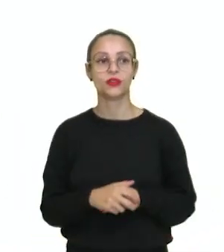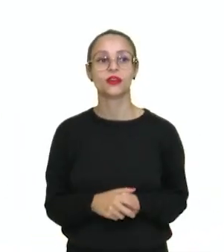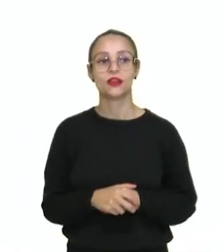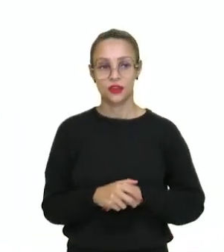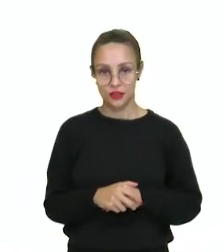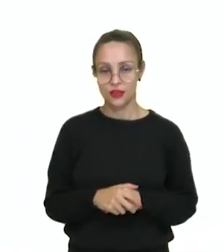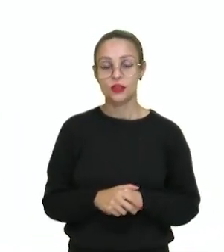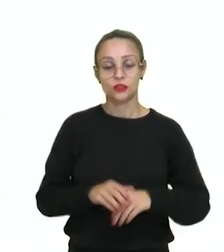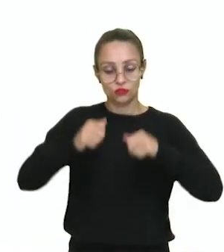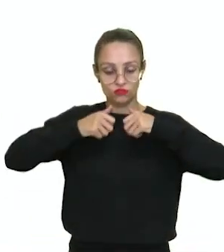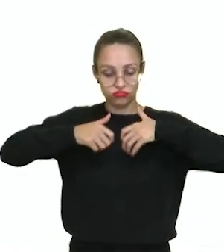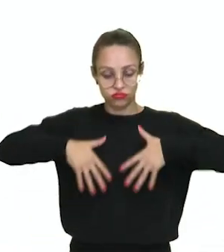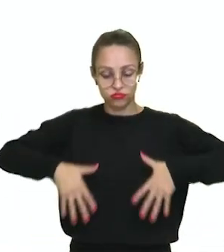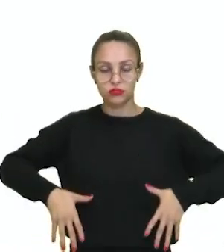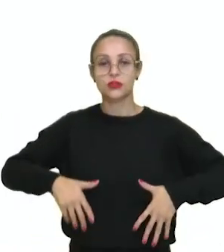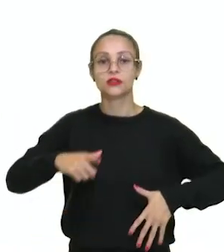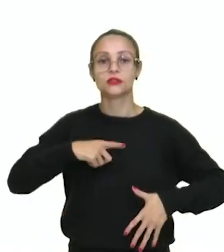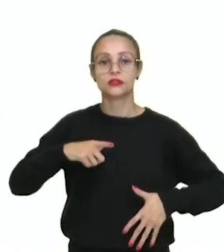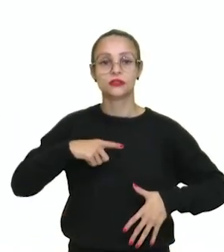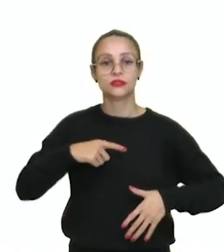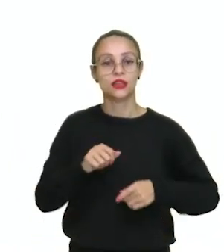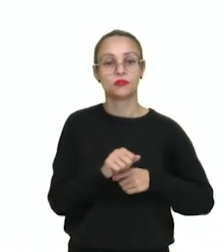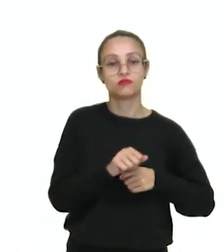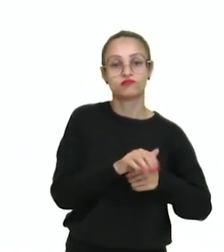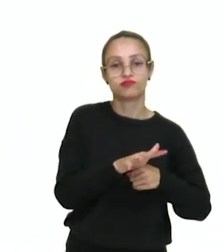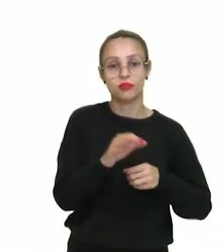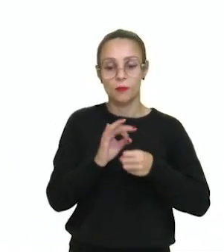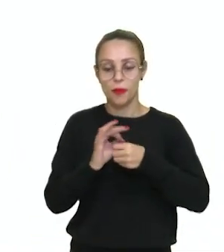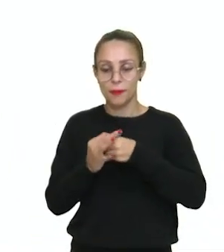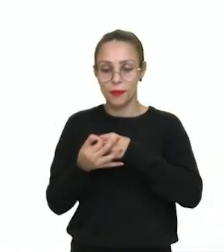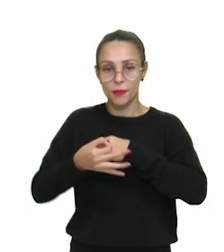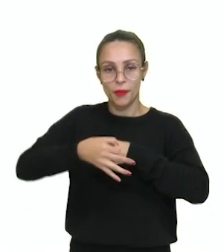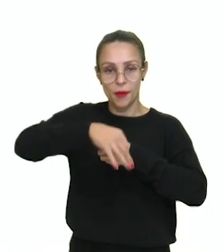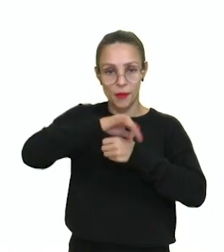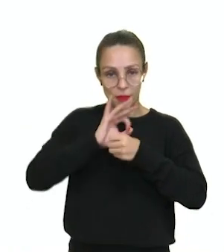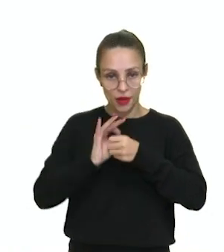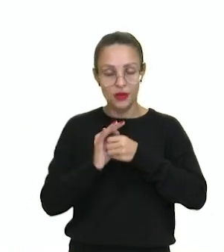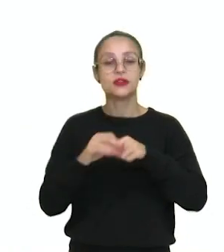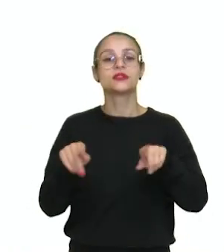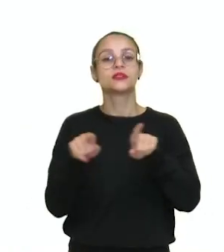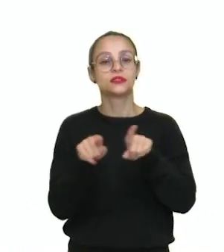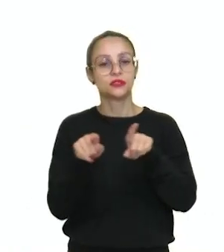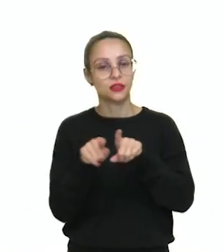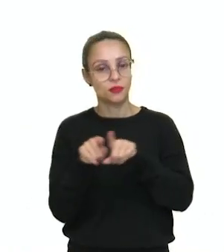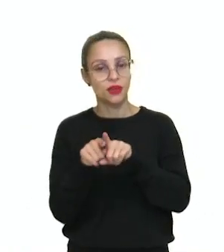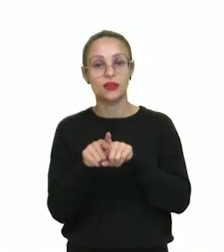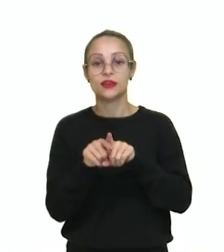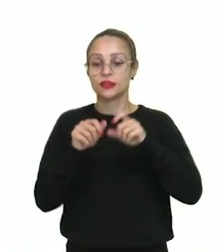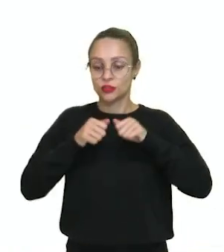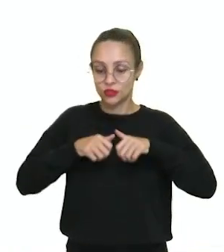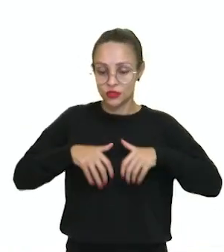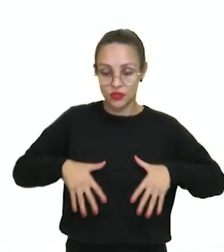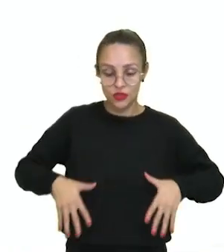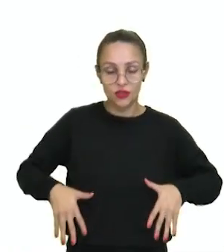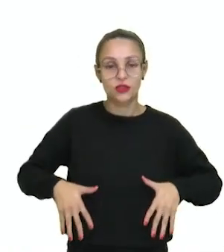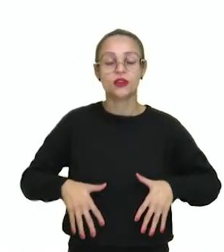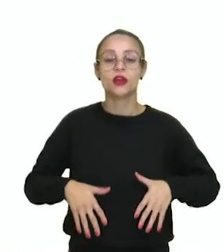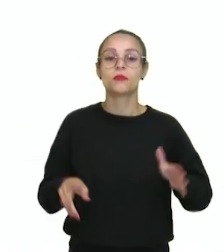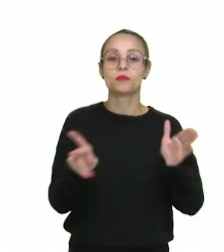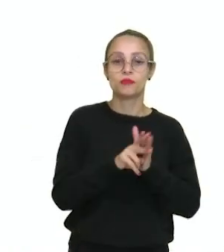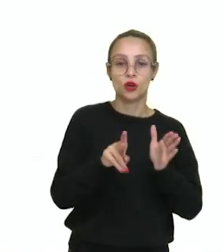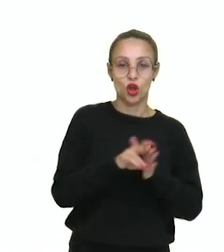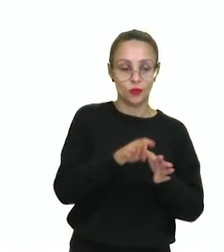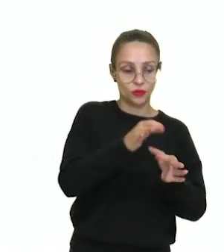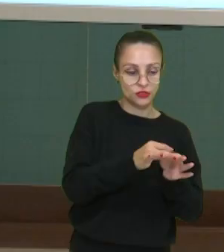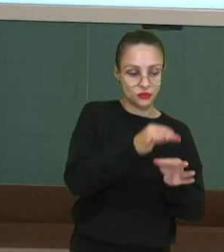nervoso periférico, nós temos os nervos e os gânglios. E, consequentemente, os nervos, nós temos os espinhais e